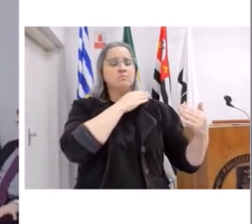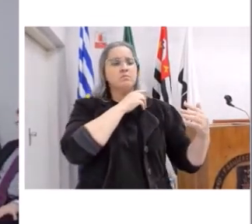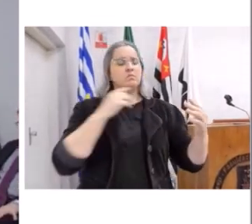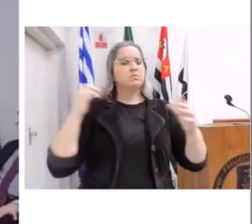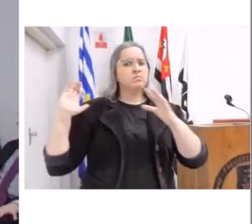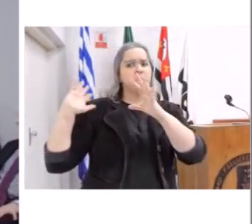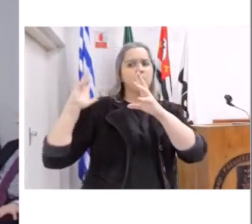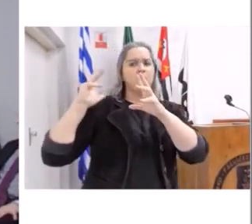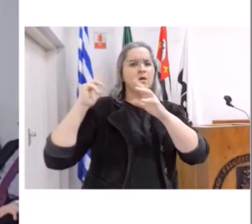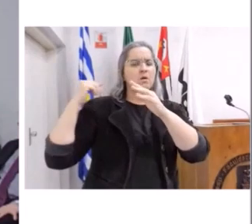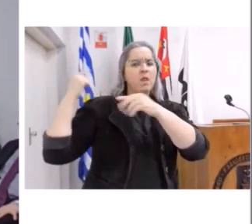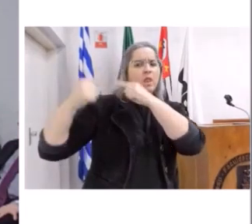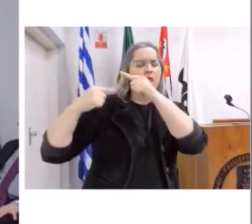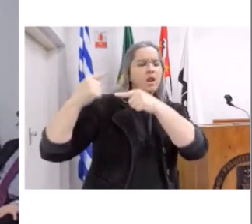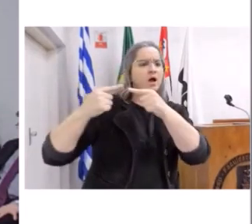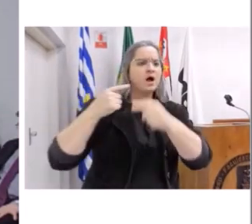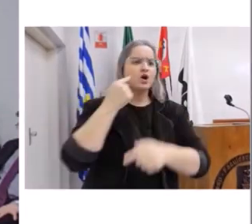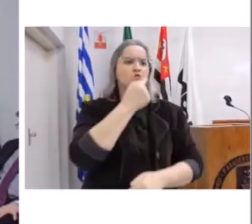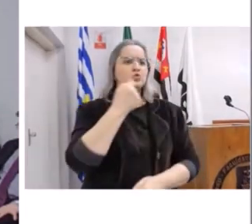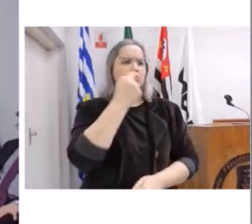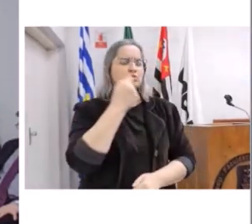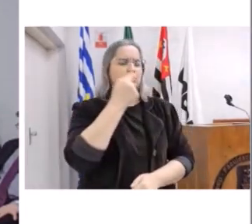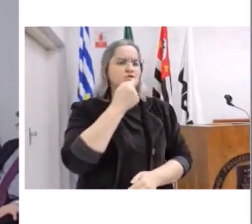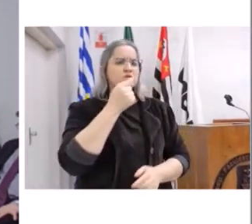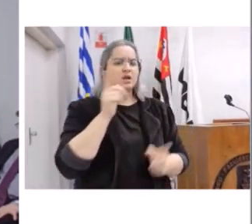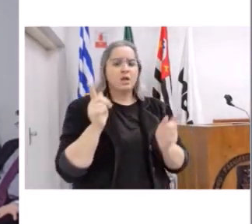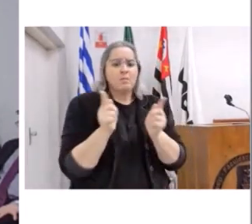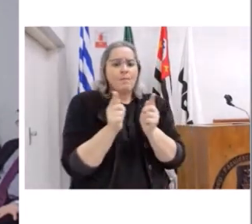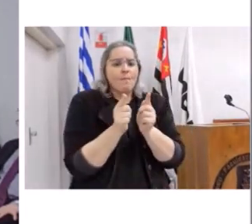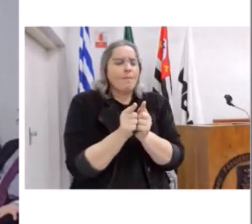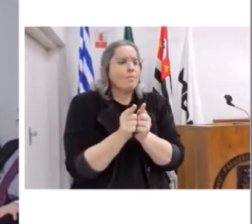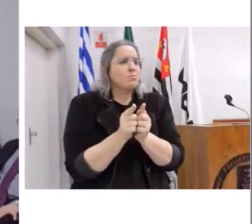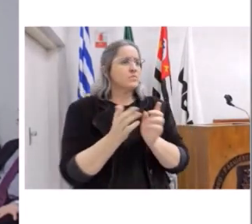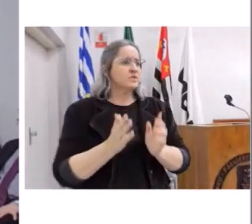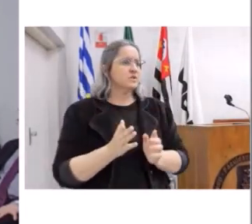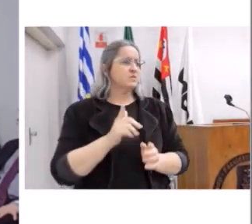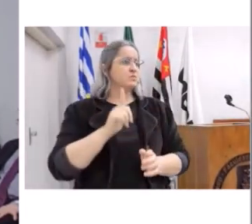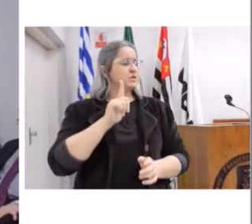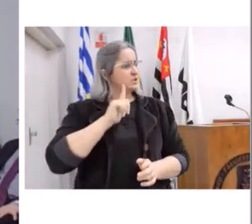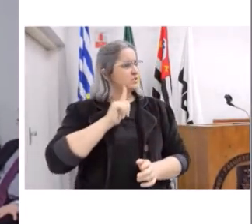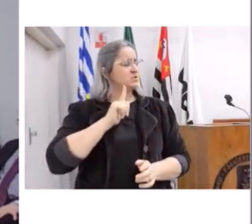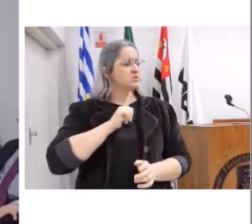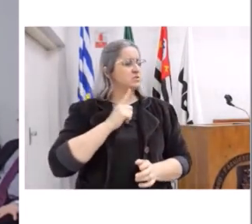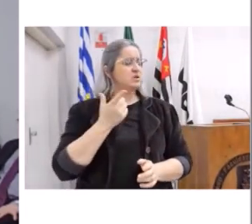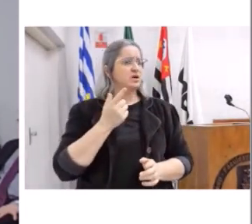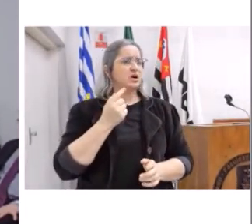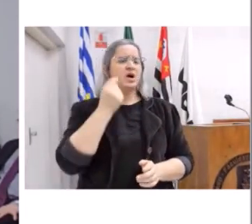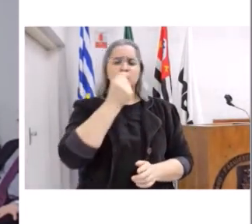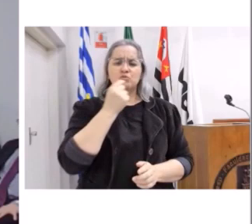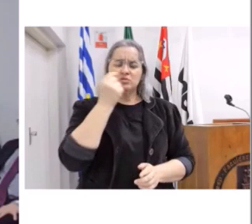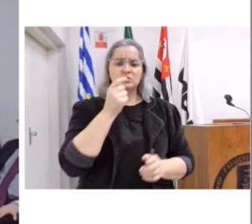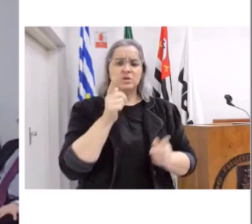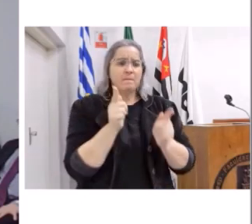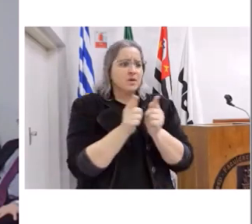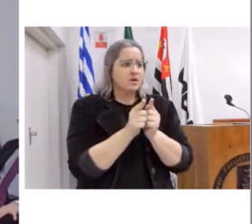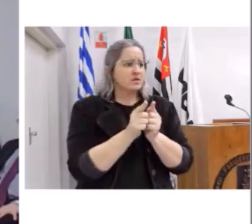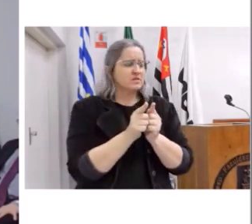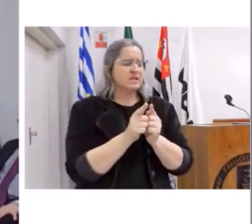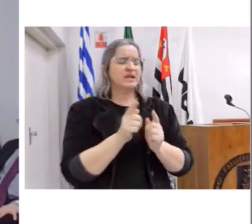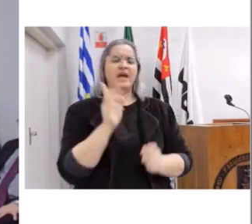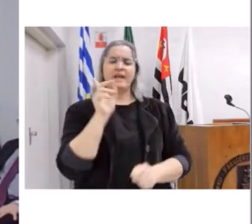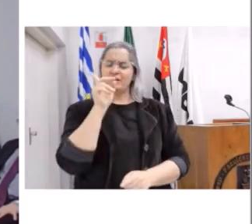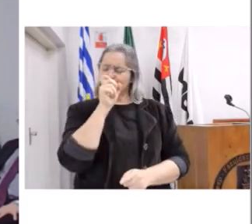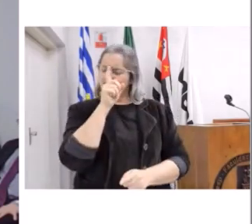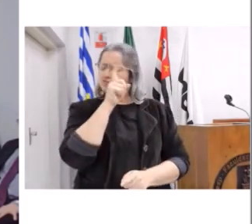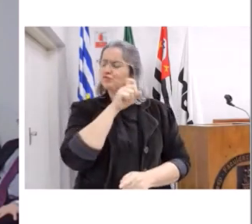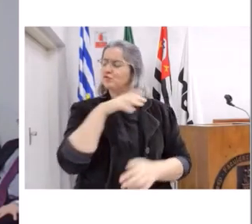vimos que a odontologia estava muito pequena ainda, porque ainda tinha o chavão de odontologia sedente. E é complicado isso, porque não é